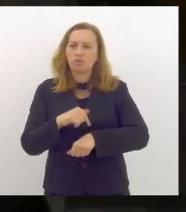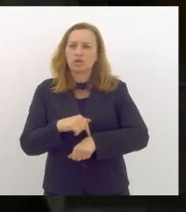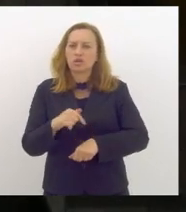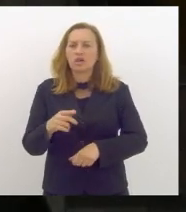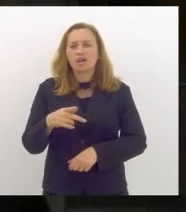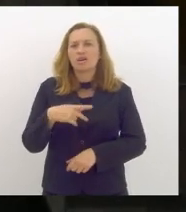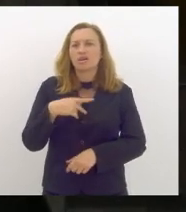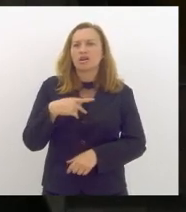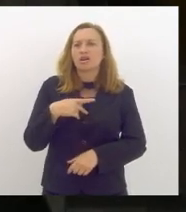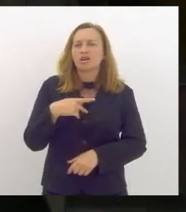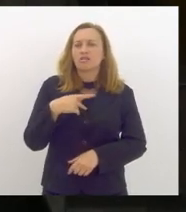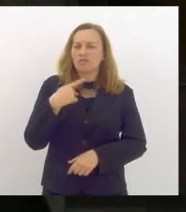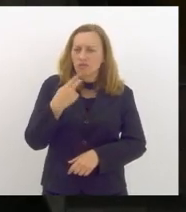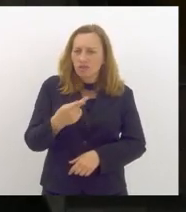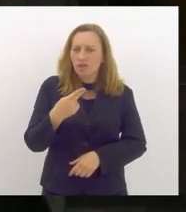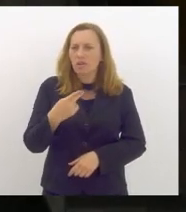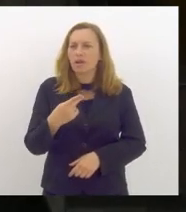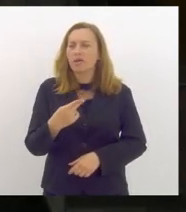Reafirmar